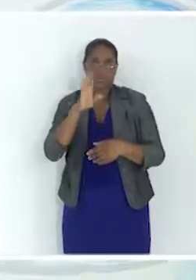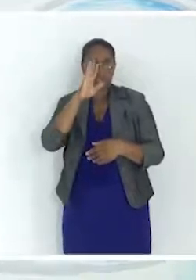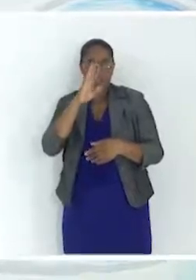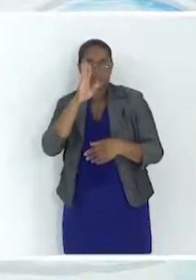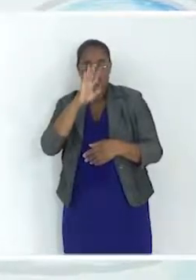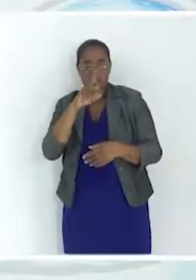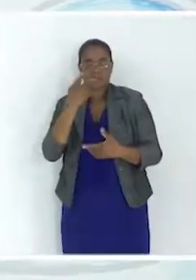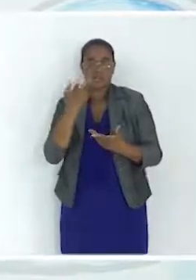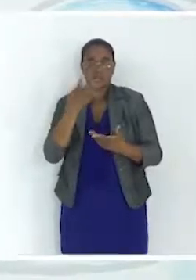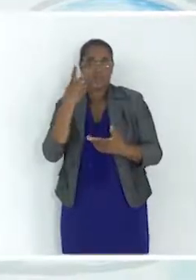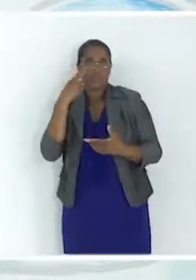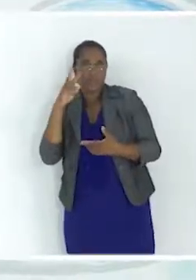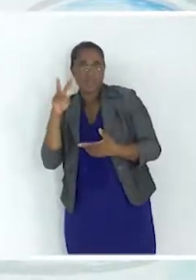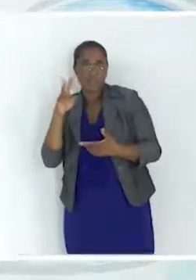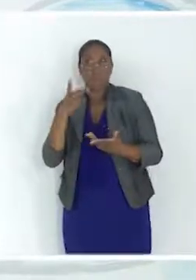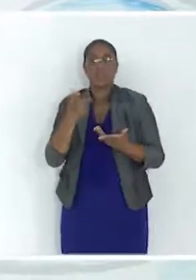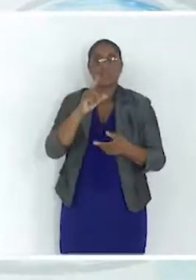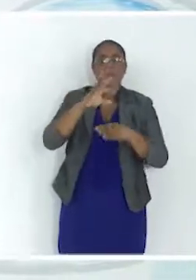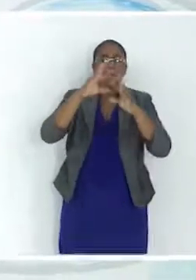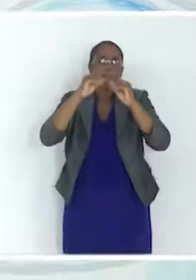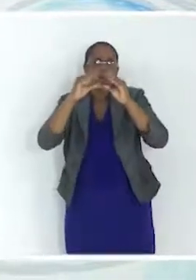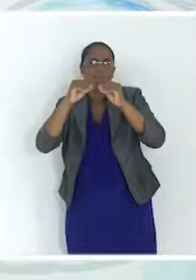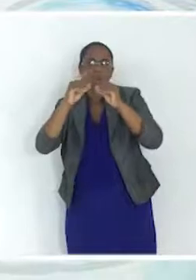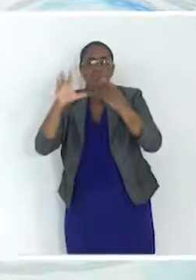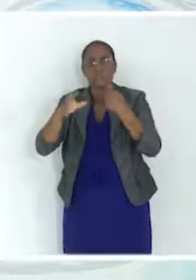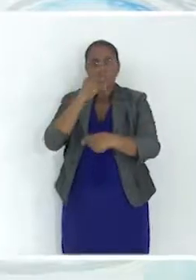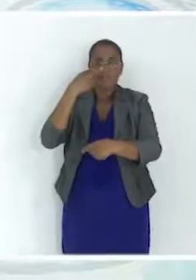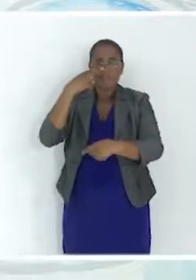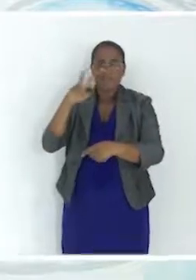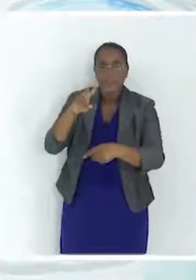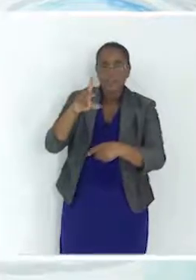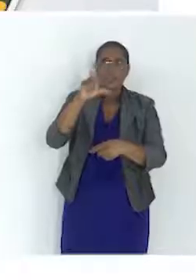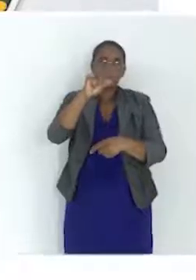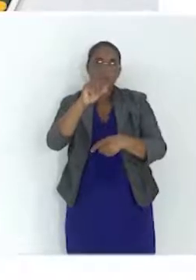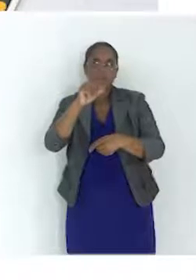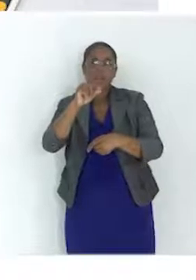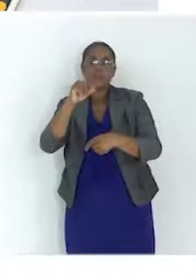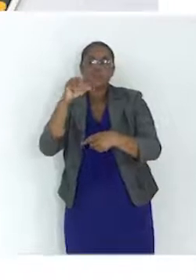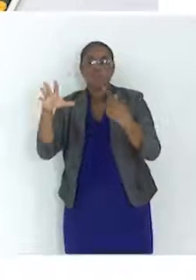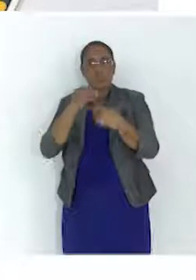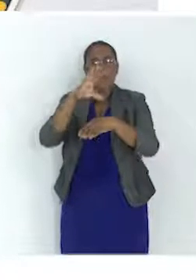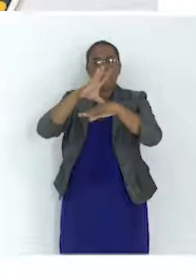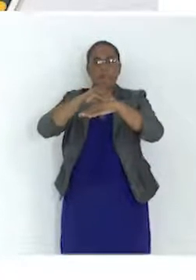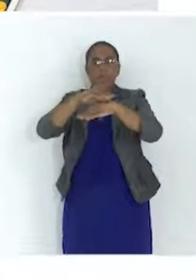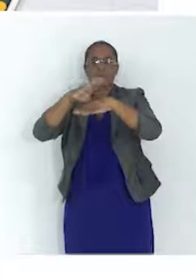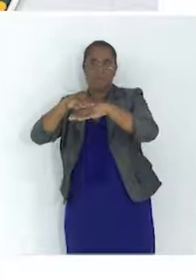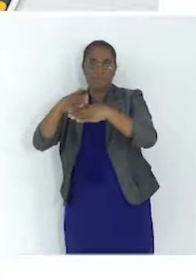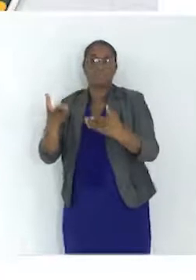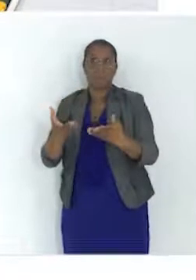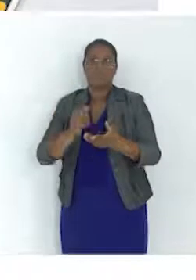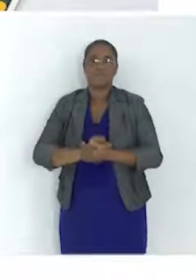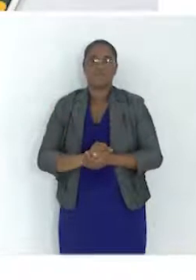que conseguimos ver e conseguimos palpar, conseguimos pegar. Por exemplo, mesa,